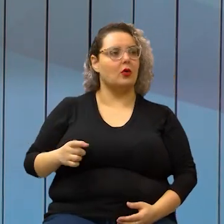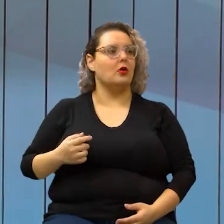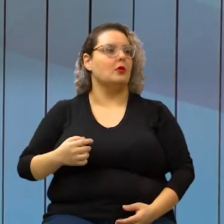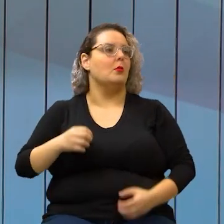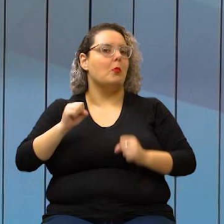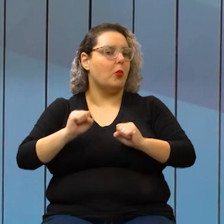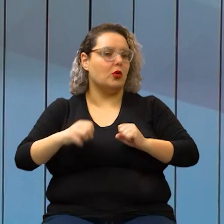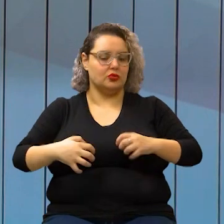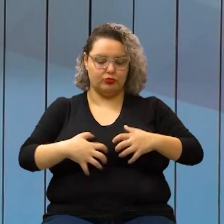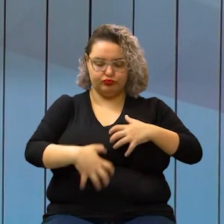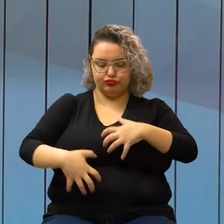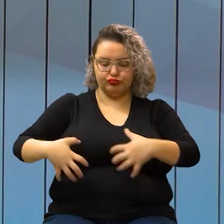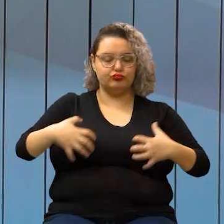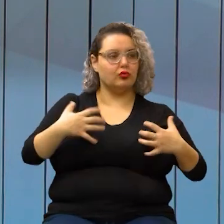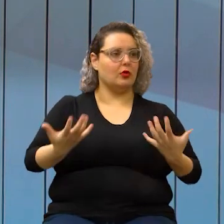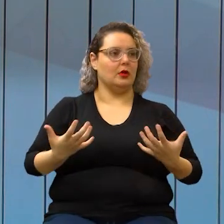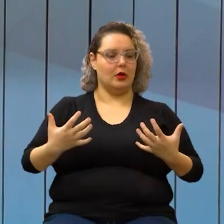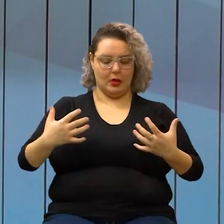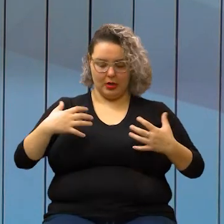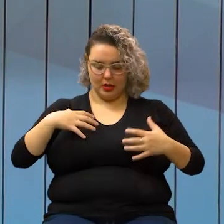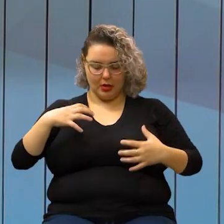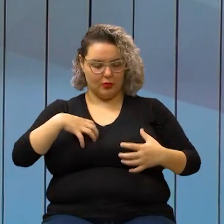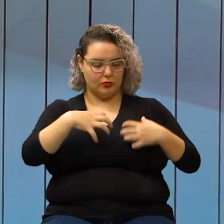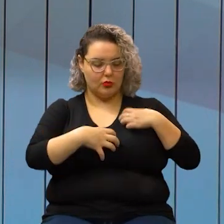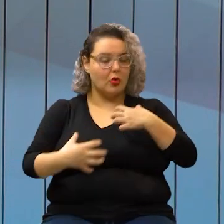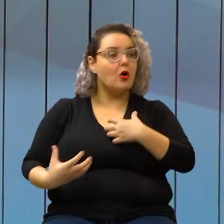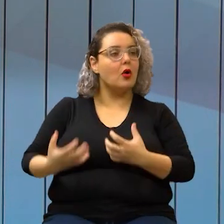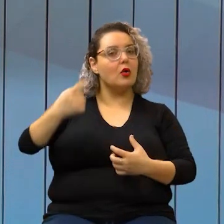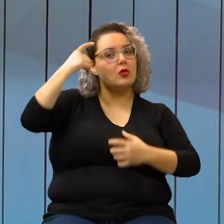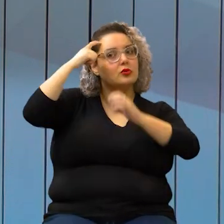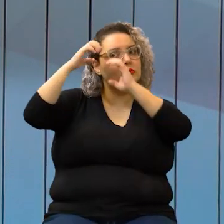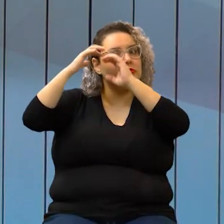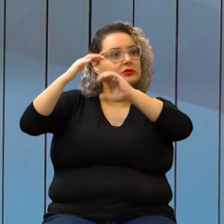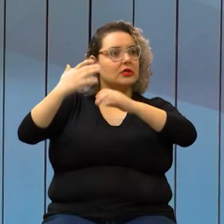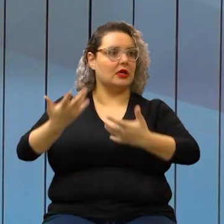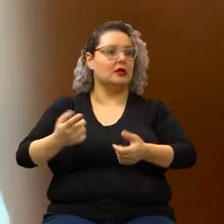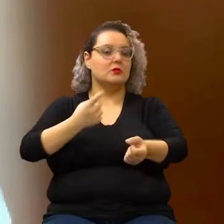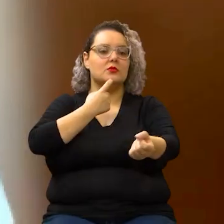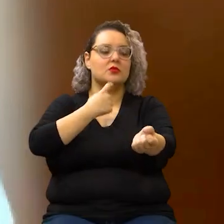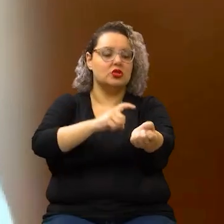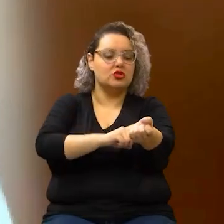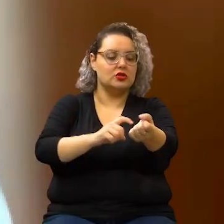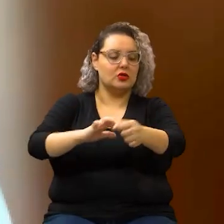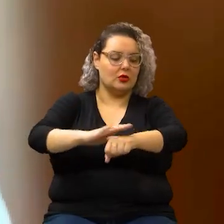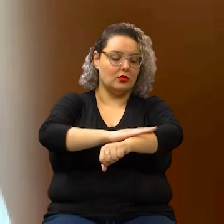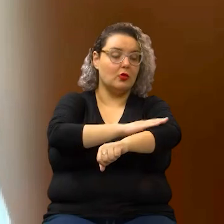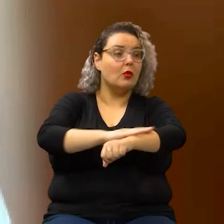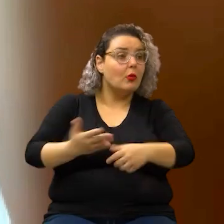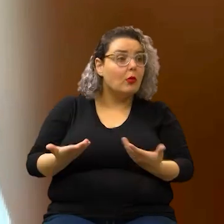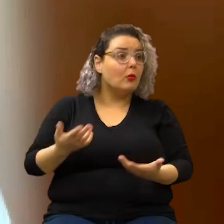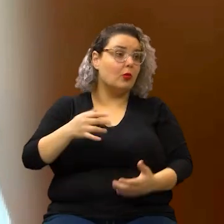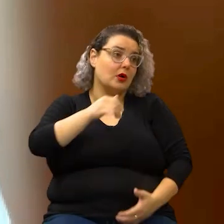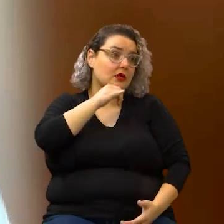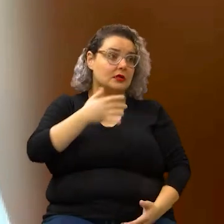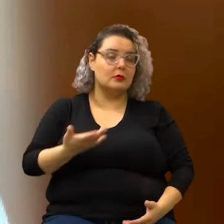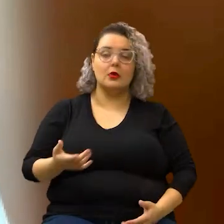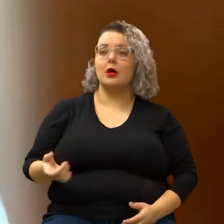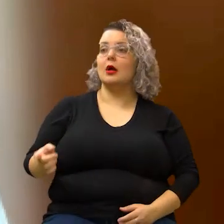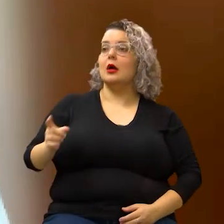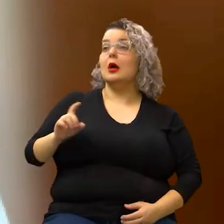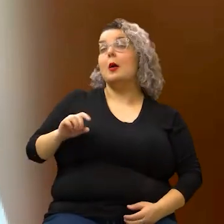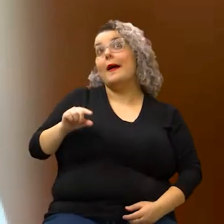órgãos, ou sangue, cérebro, pele, por exemplo? Ela fica preferencialmente